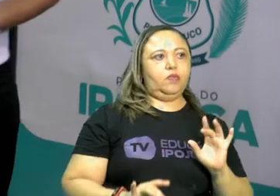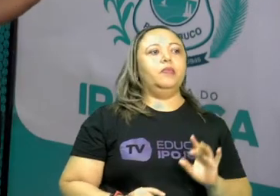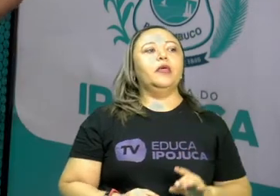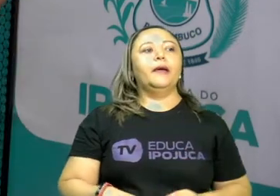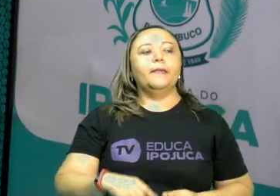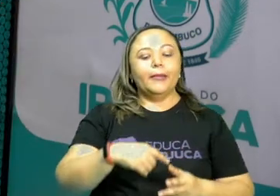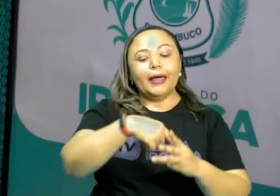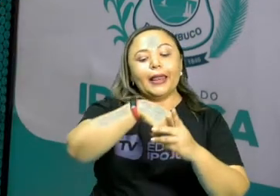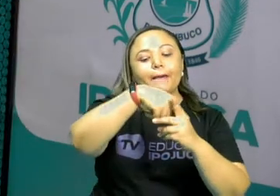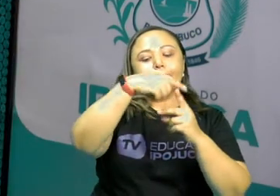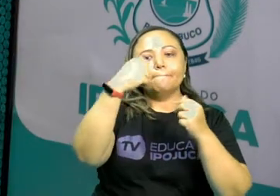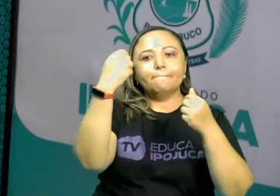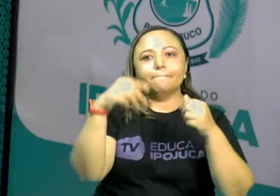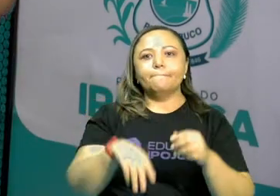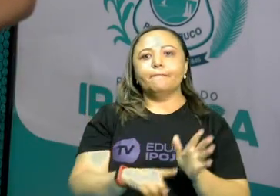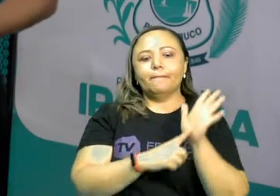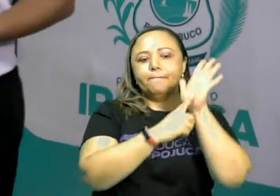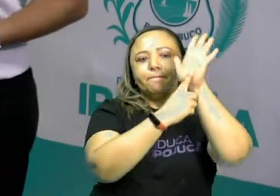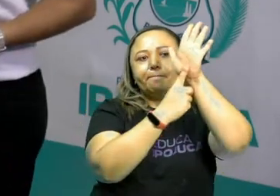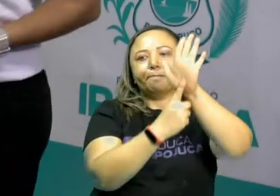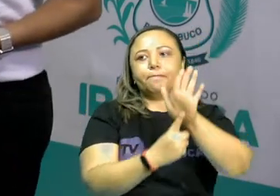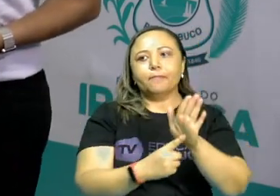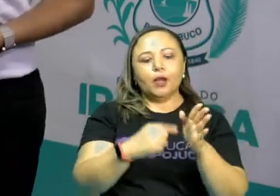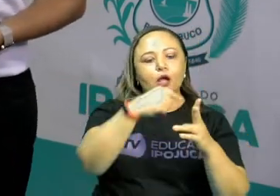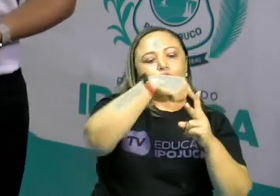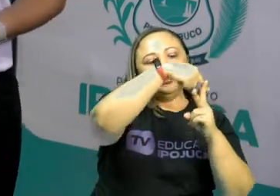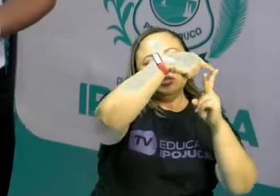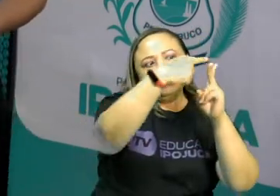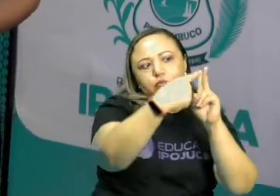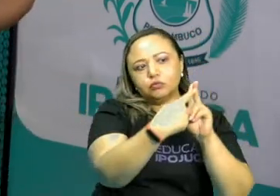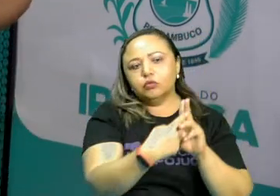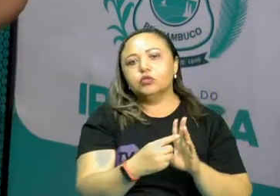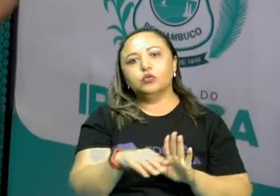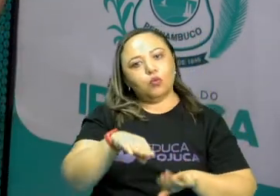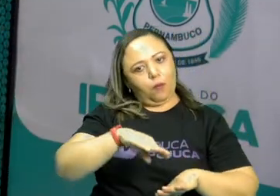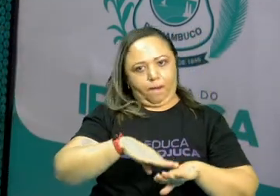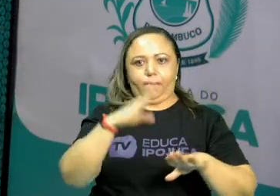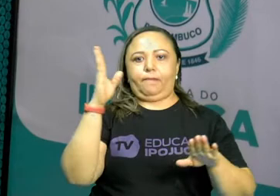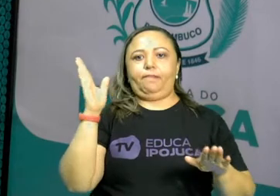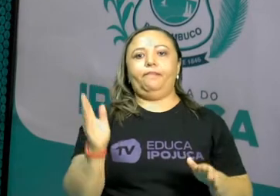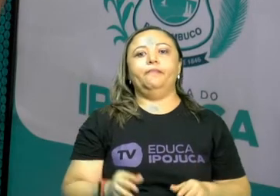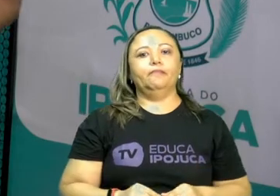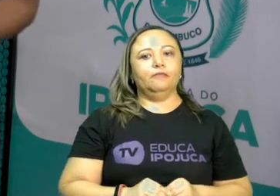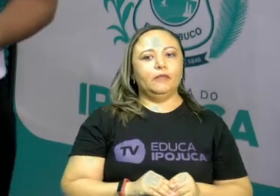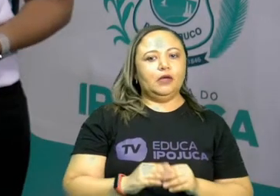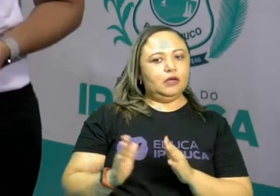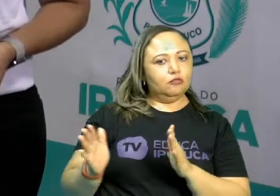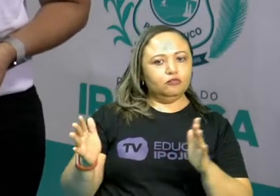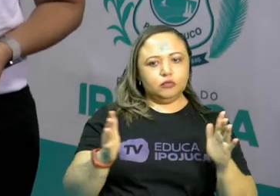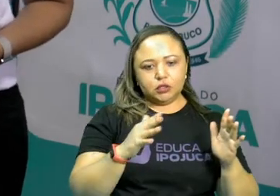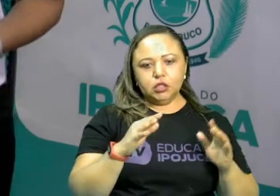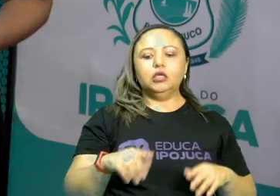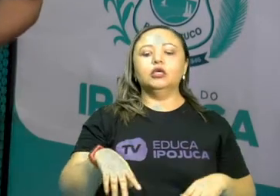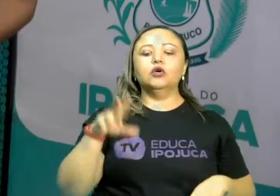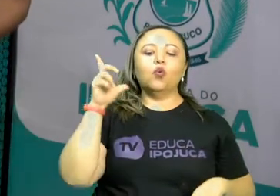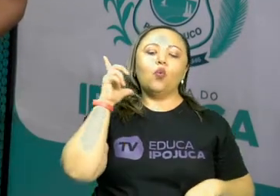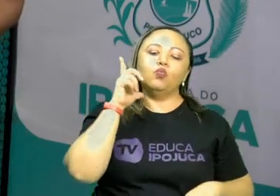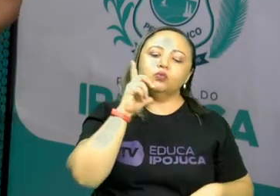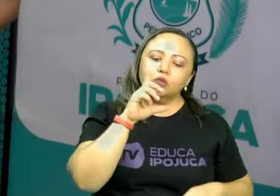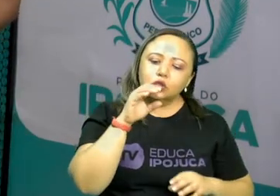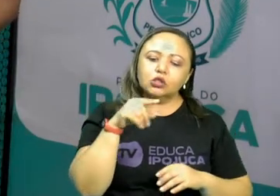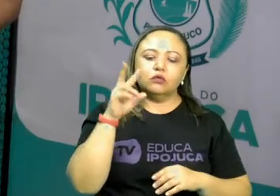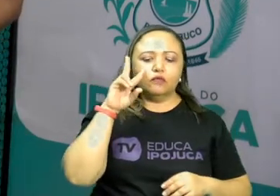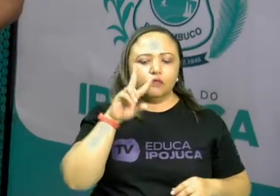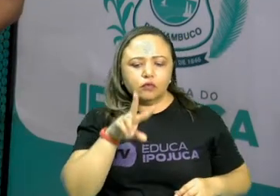Ela apresenta duas ou mais fases e eu posso vê-la através do olho nu ou através